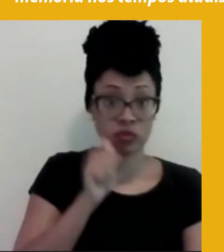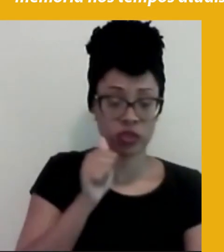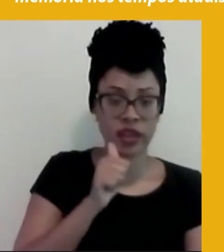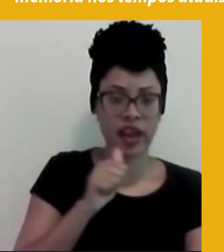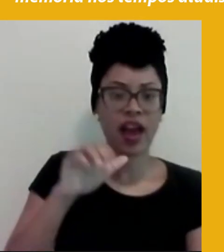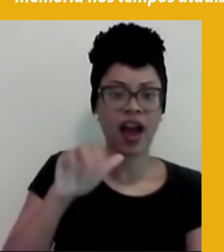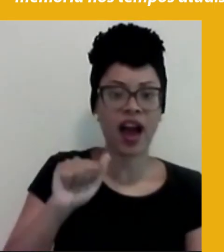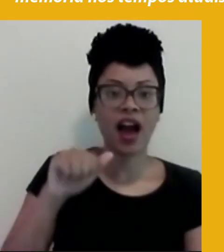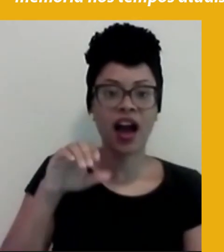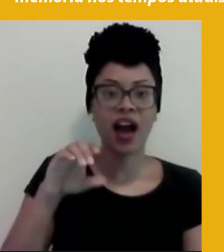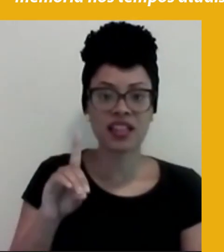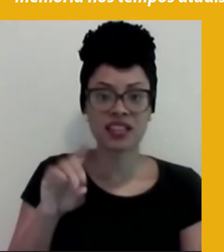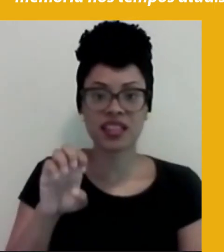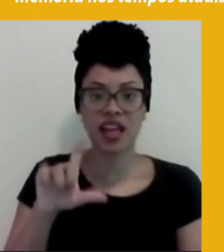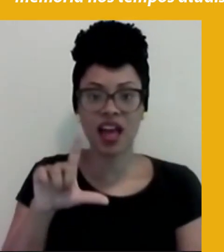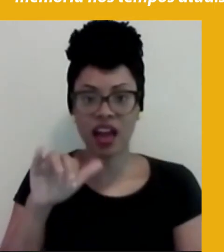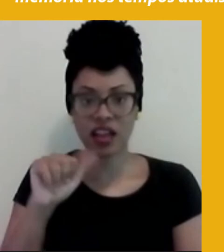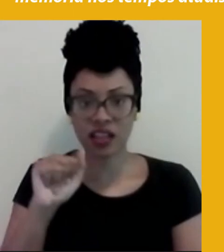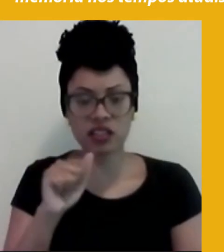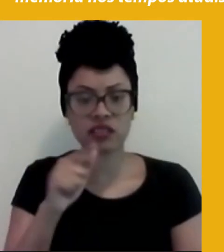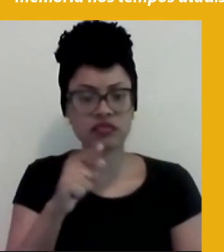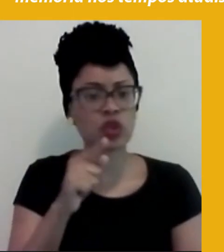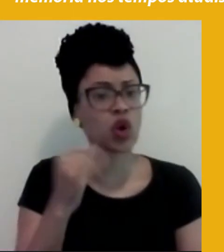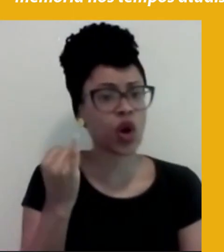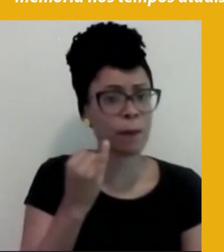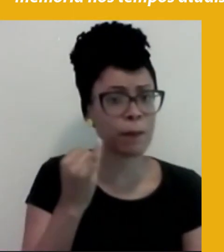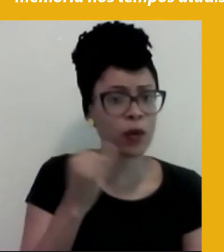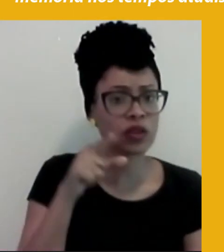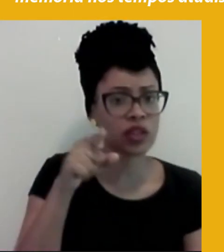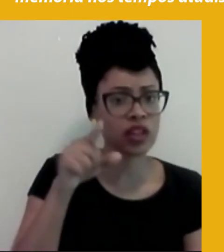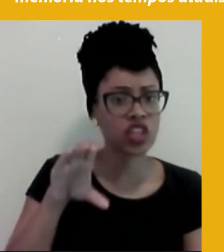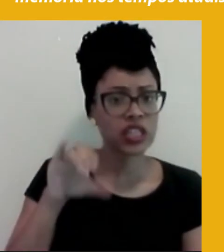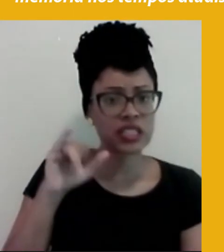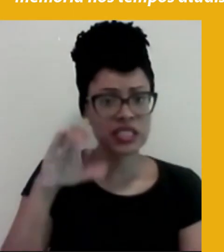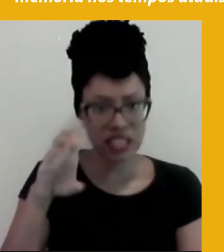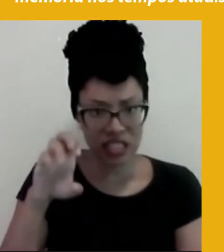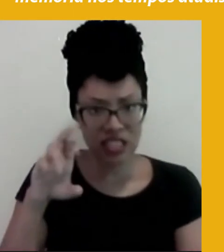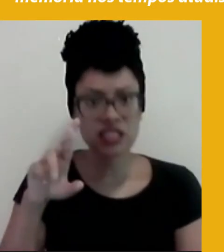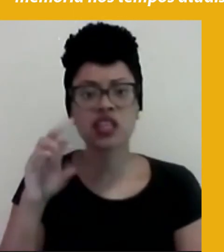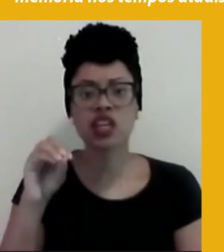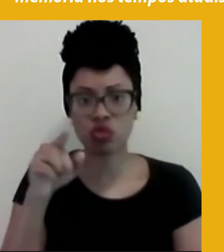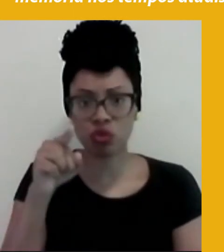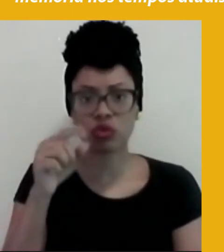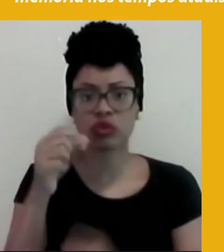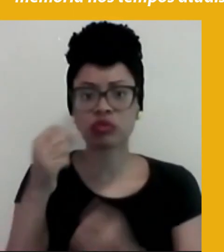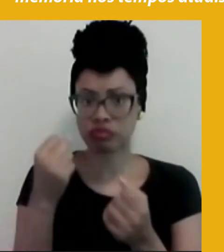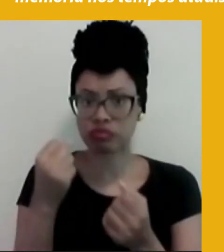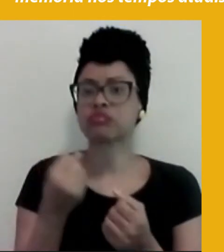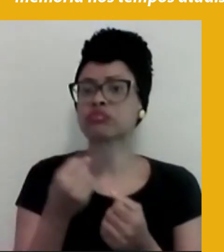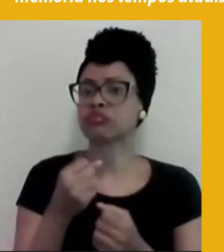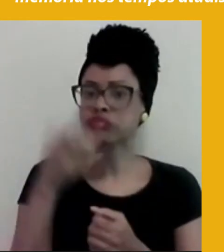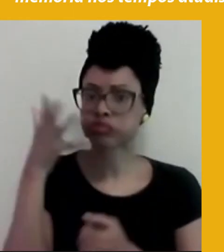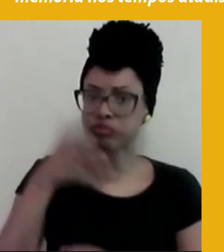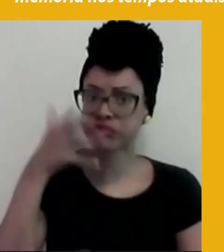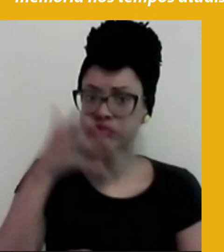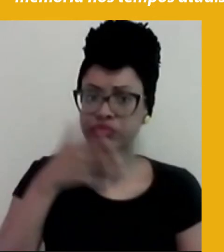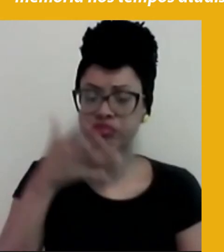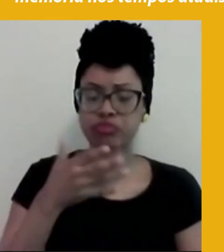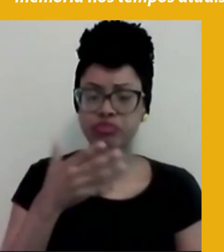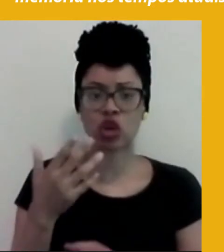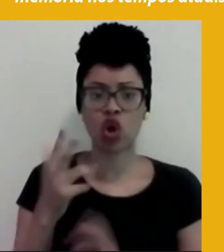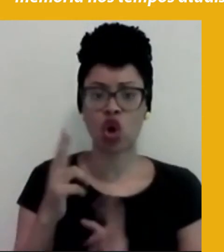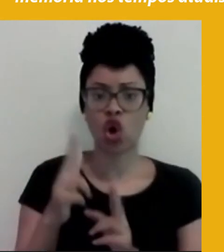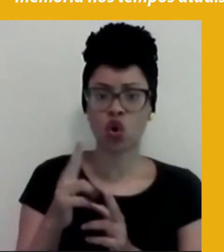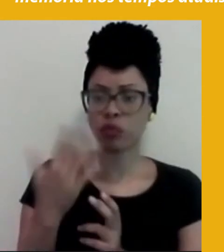museus como espelhos em que possamos nos reconhecer e ser reconhecidos. Daí a importância da ligação com o território